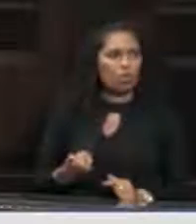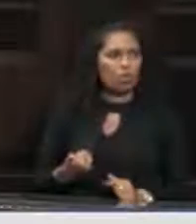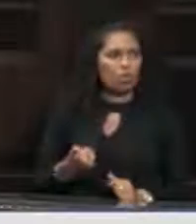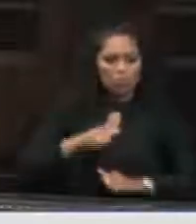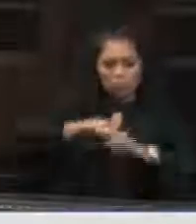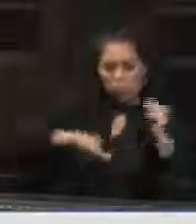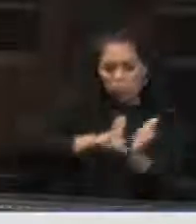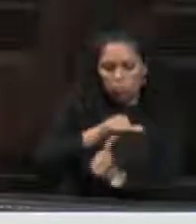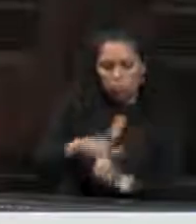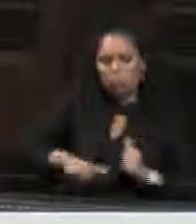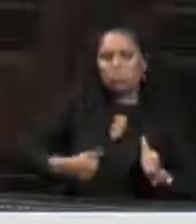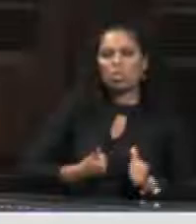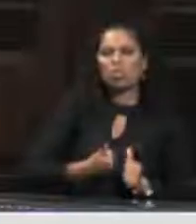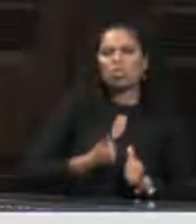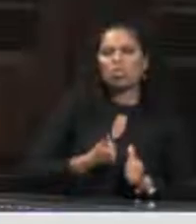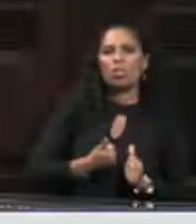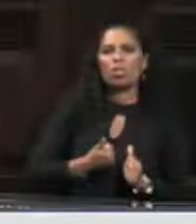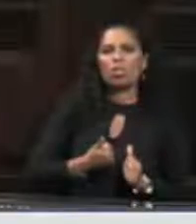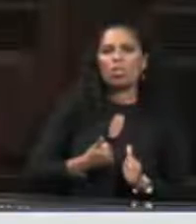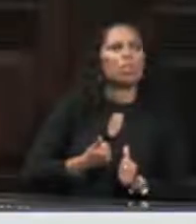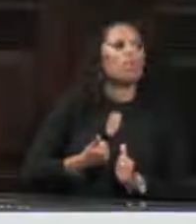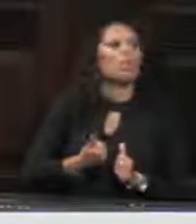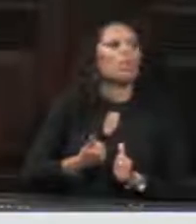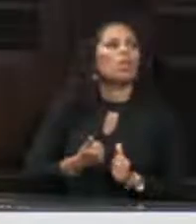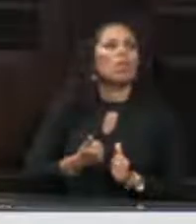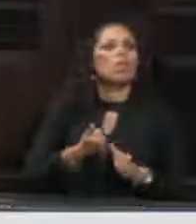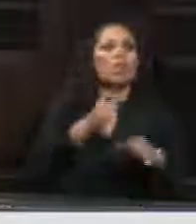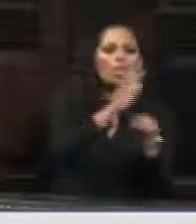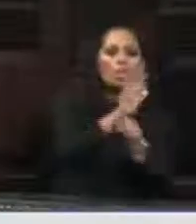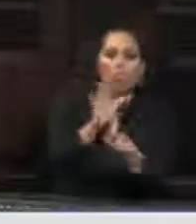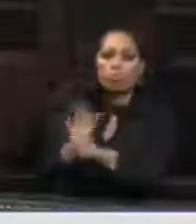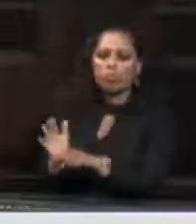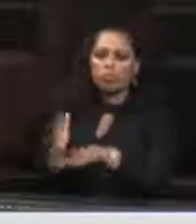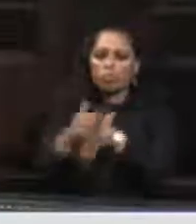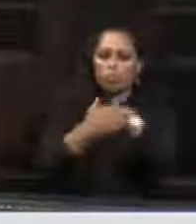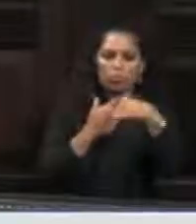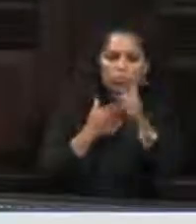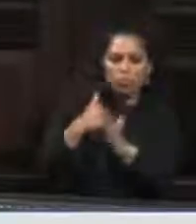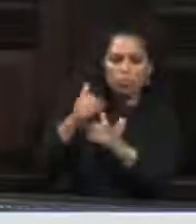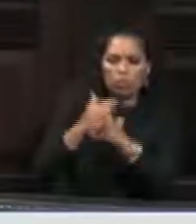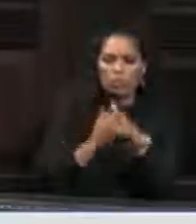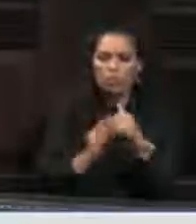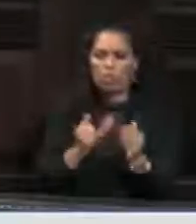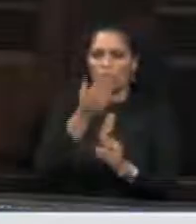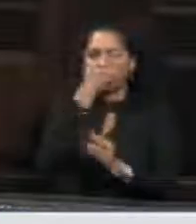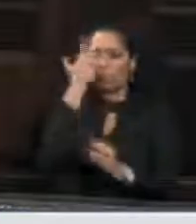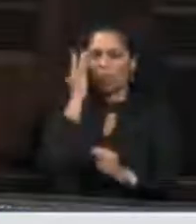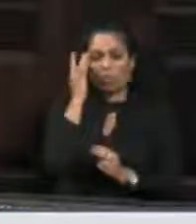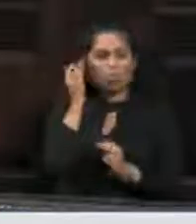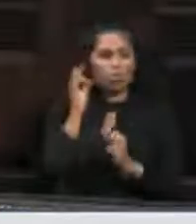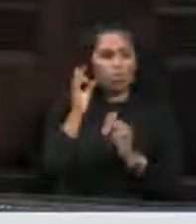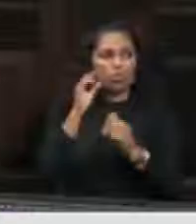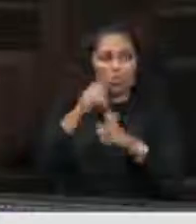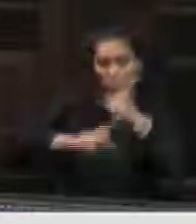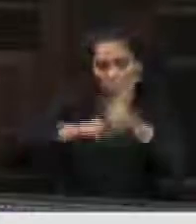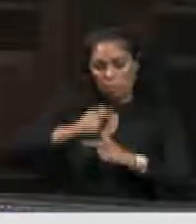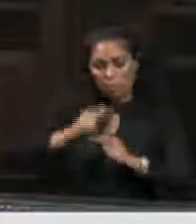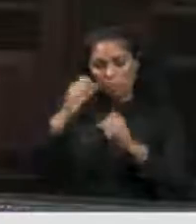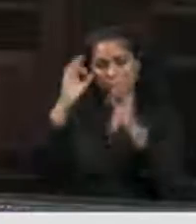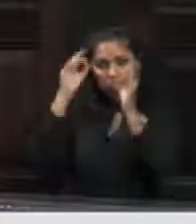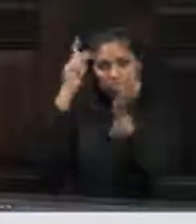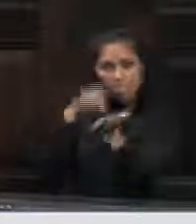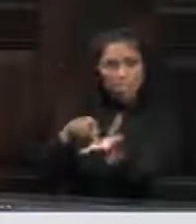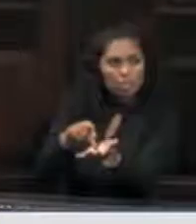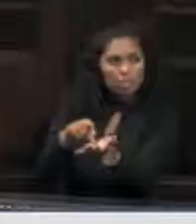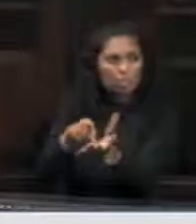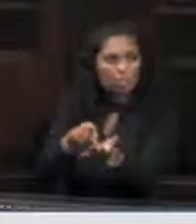da condição de vida do servidor, do profissional, daquele que realmente trabalha